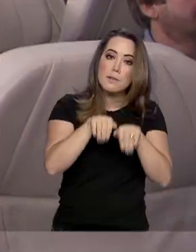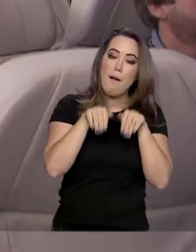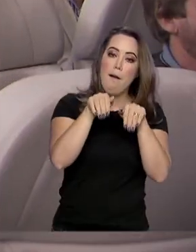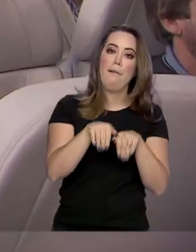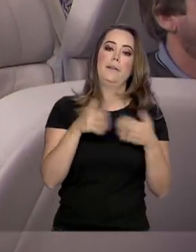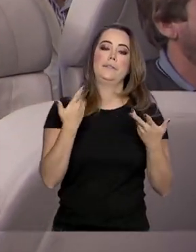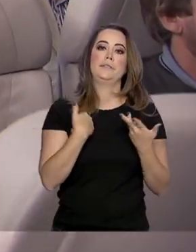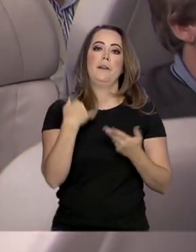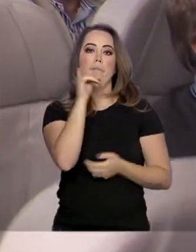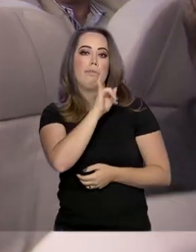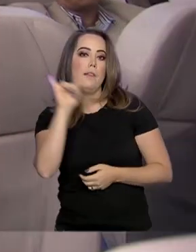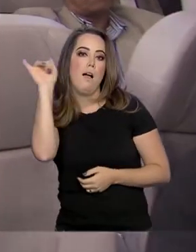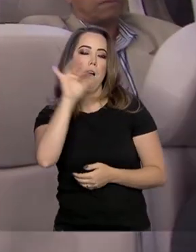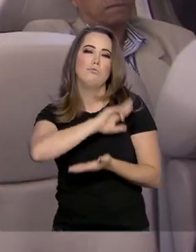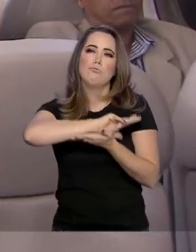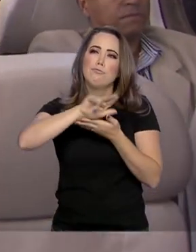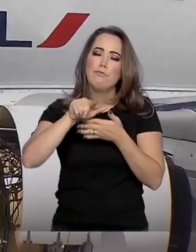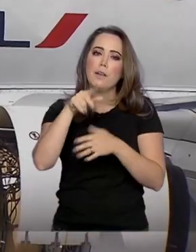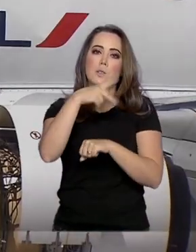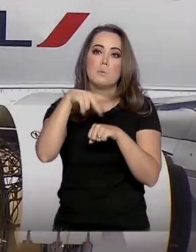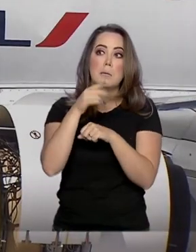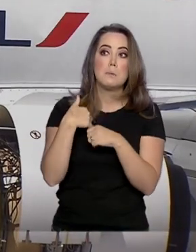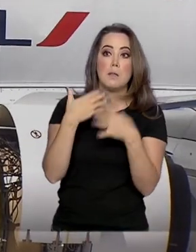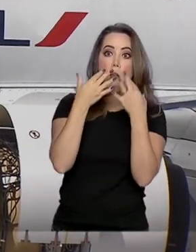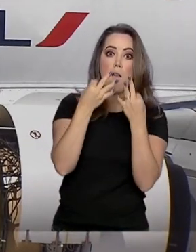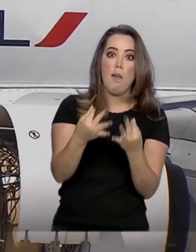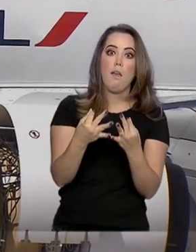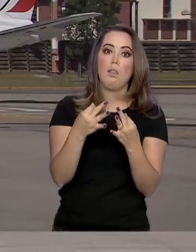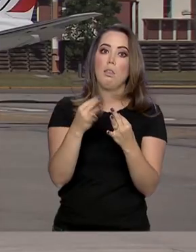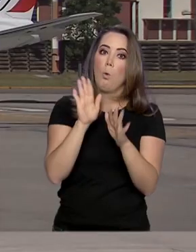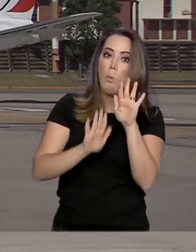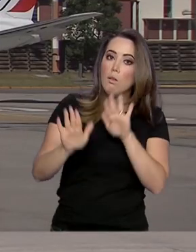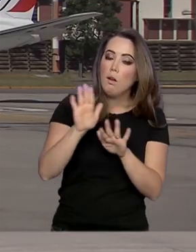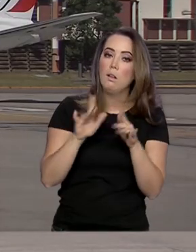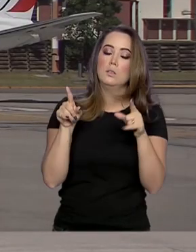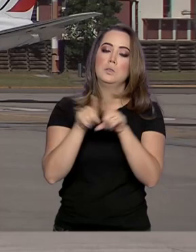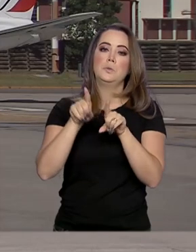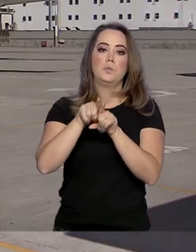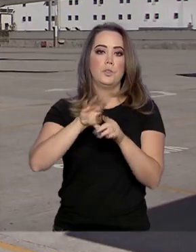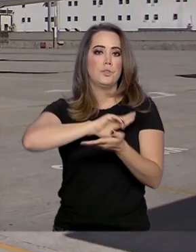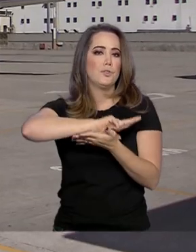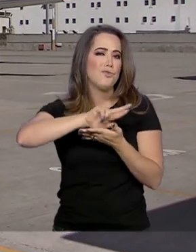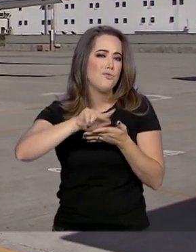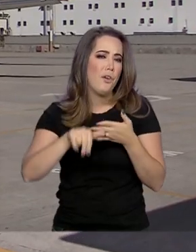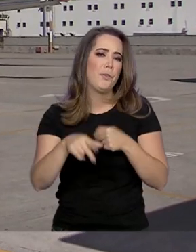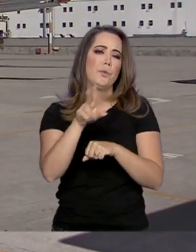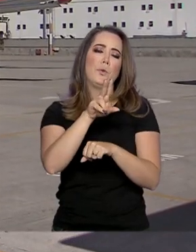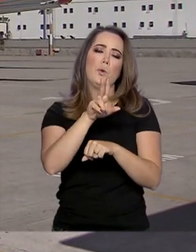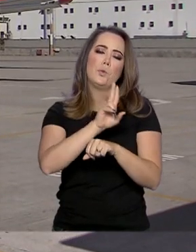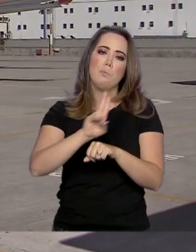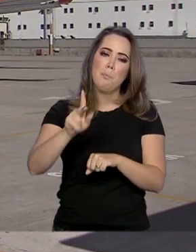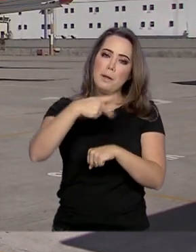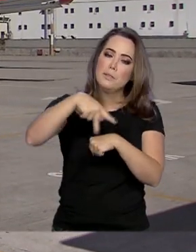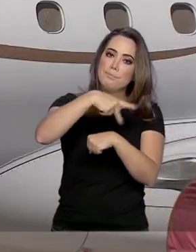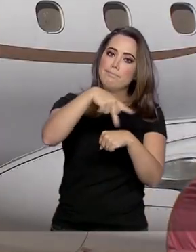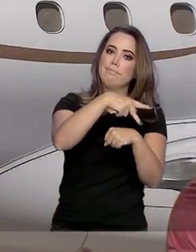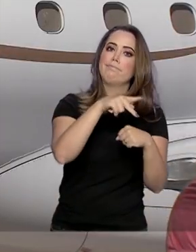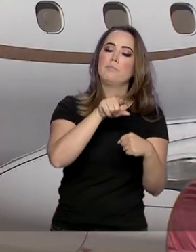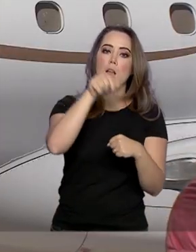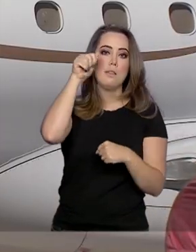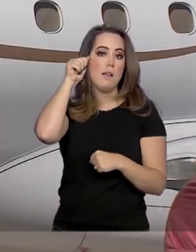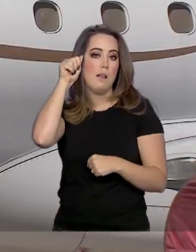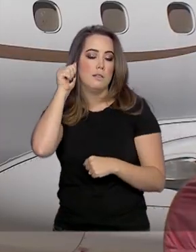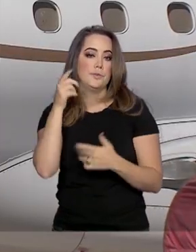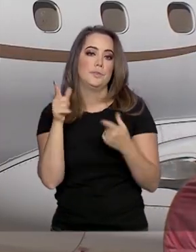passou a ser critério de alerta. Aí a lista já contava com o Japão, Singapura, Coreia do Norte e outros países asiáticos,